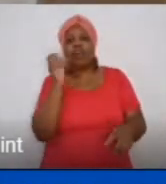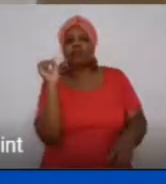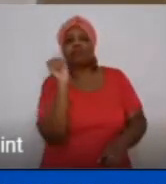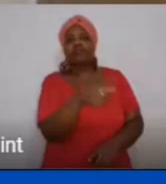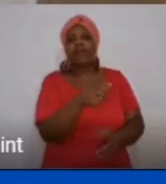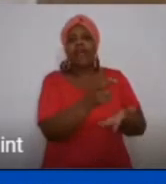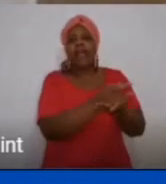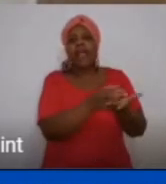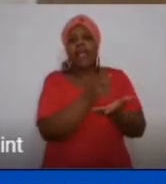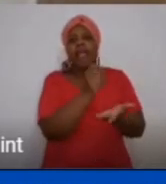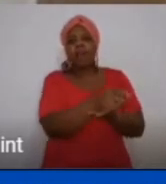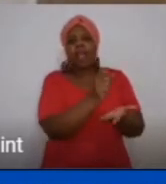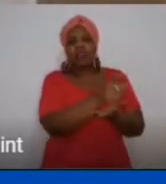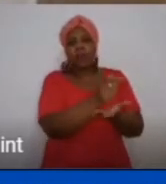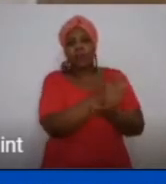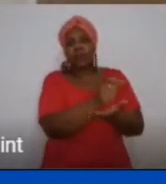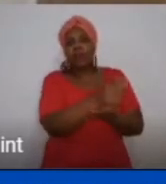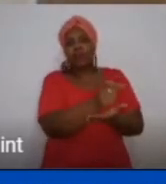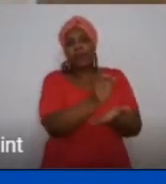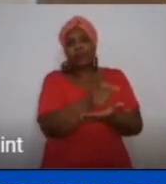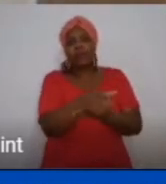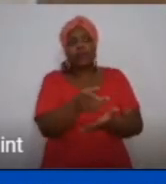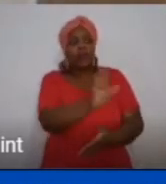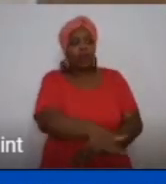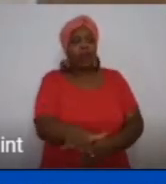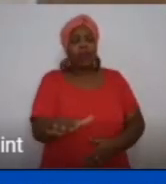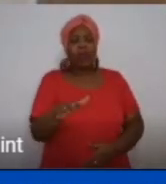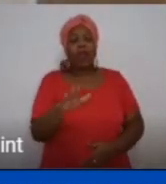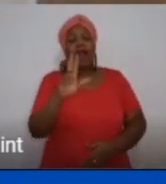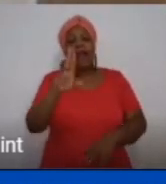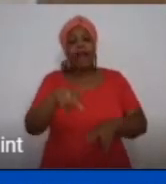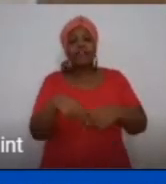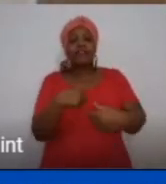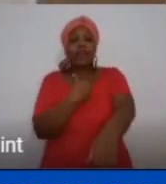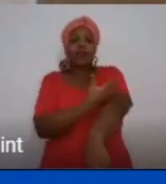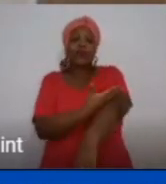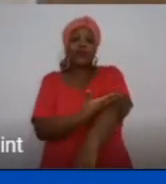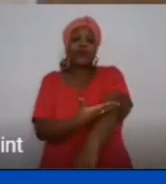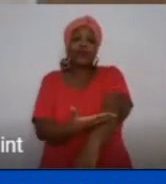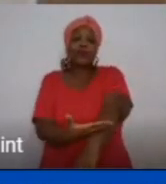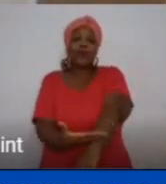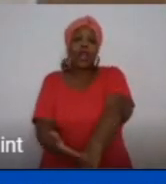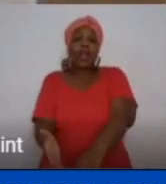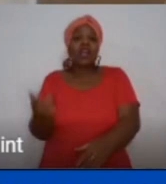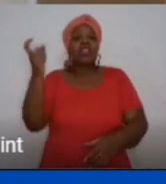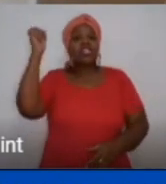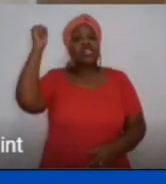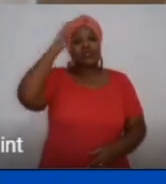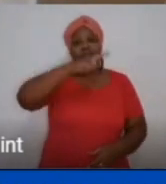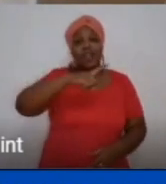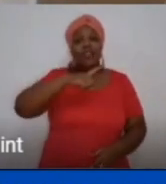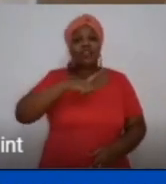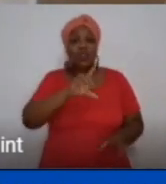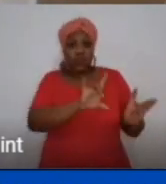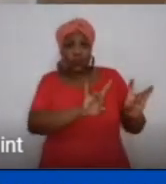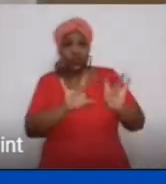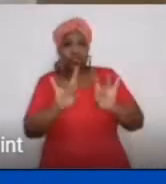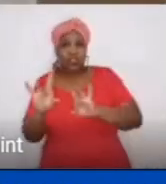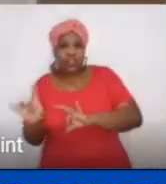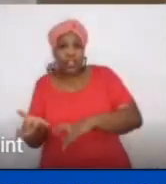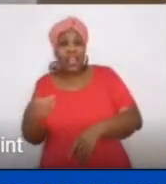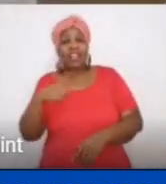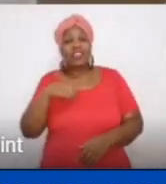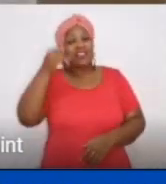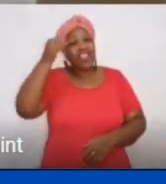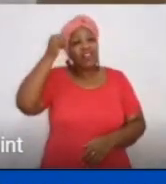a medicalização é uma forma de lidar com o nosso cotidiano, de lidar com as dificuldades do nosso cotidiano. Então,